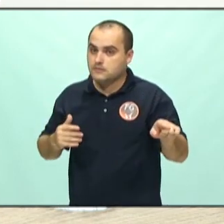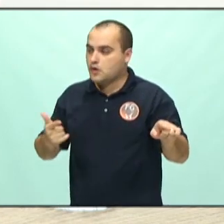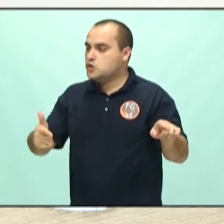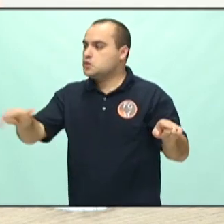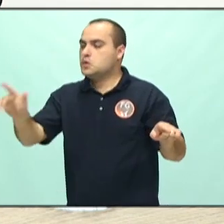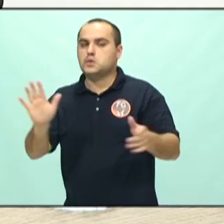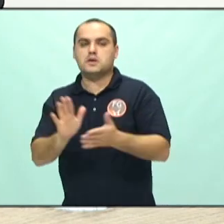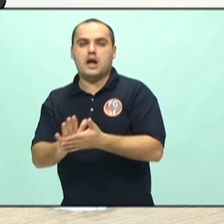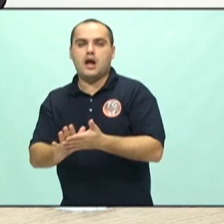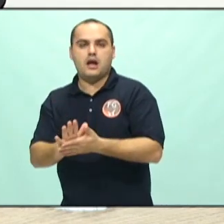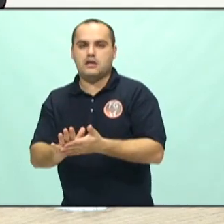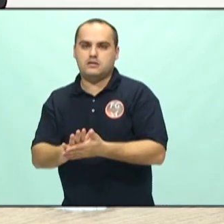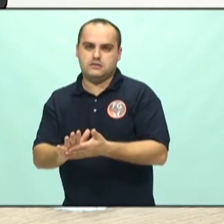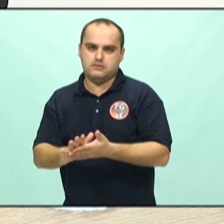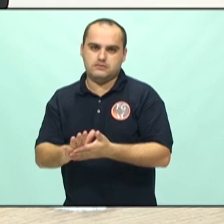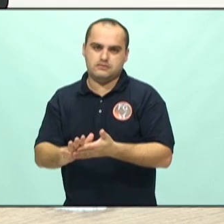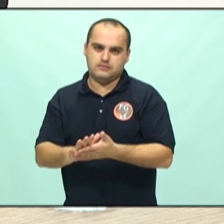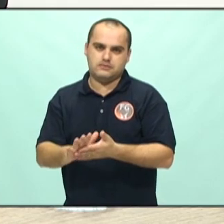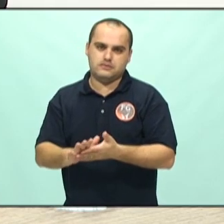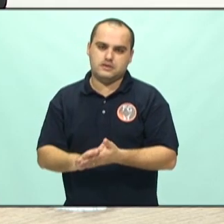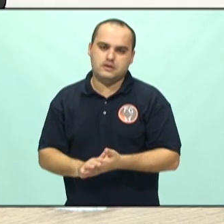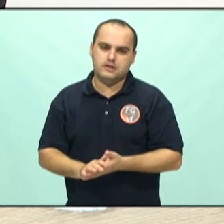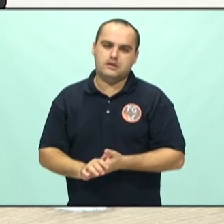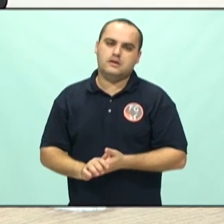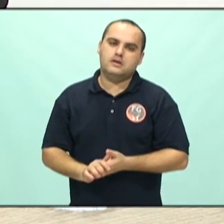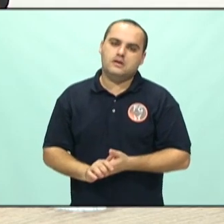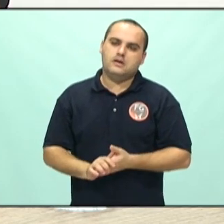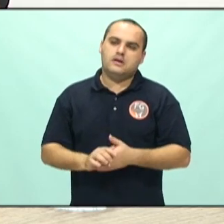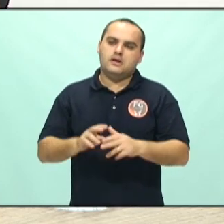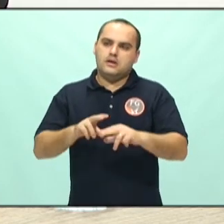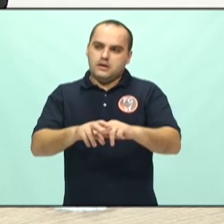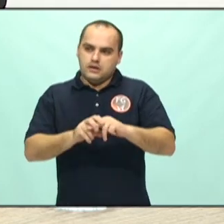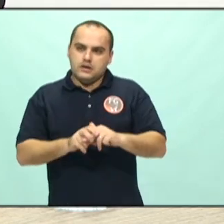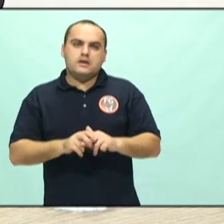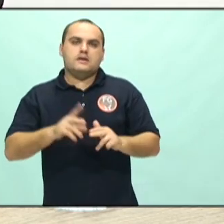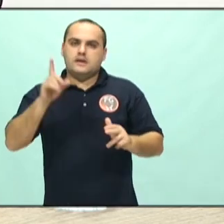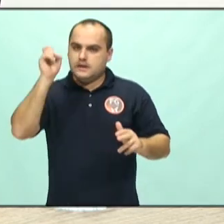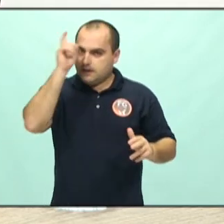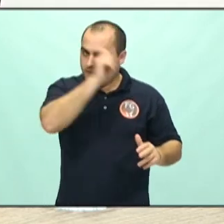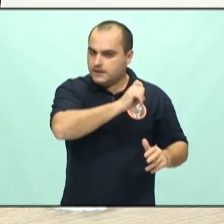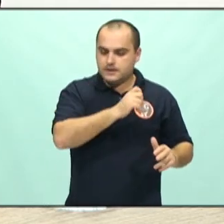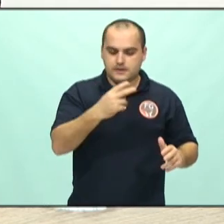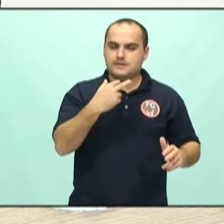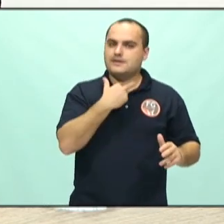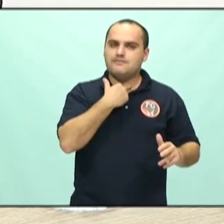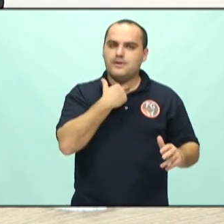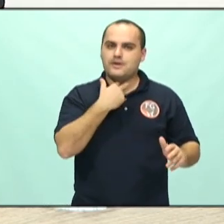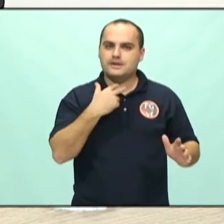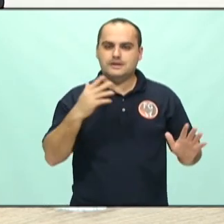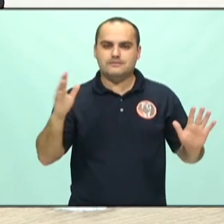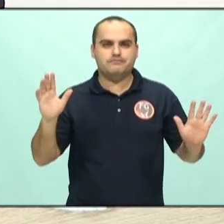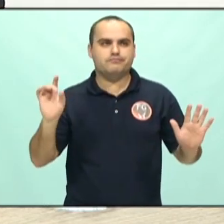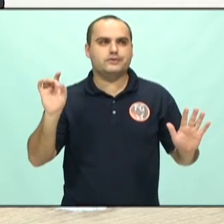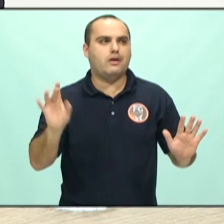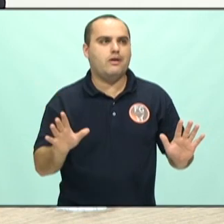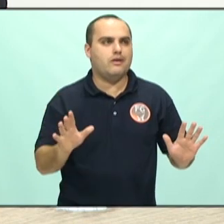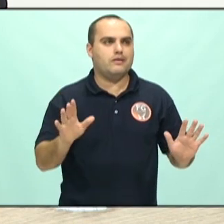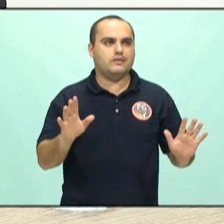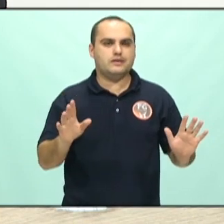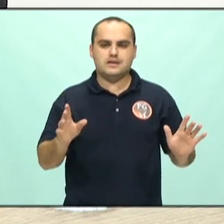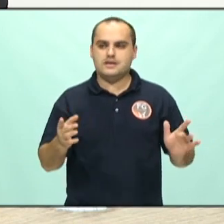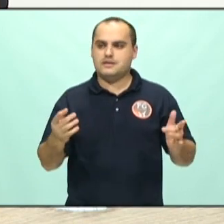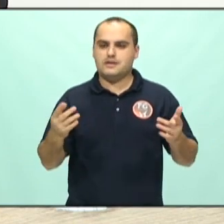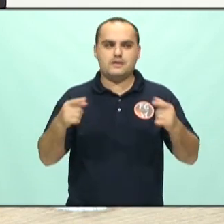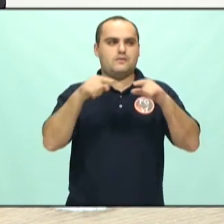demais. Então, é uma situação bem complexa, que não pode ser tratada assim de forma